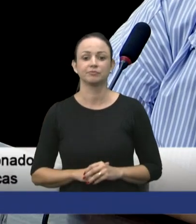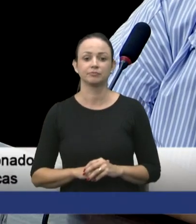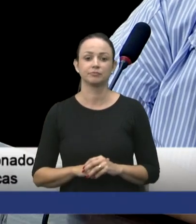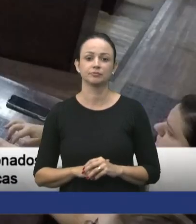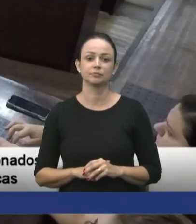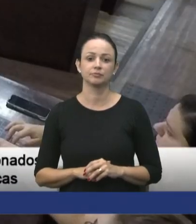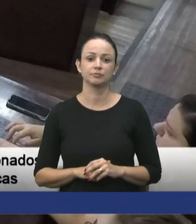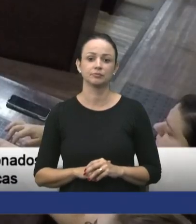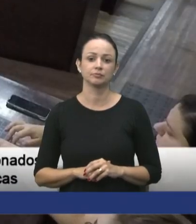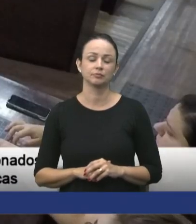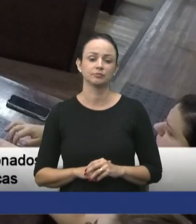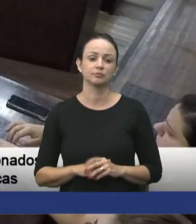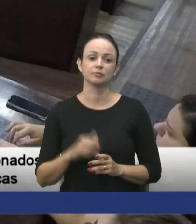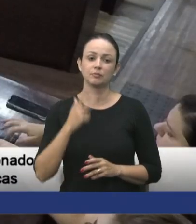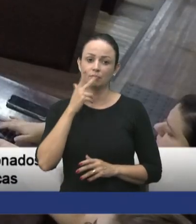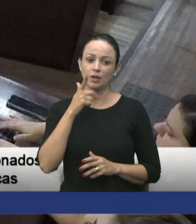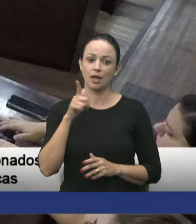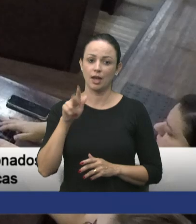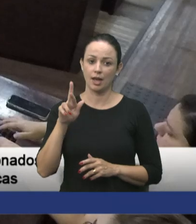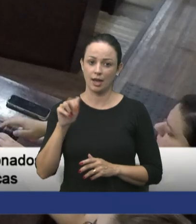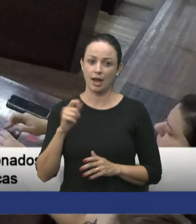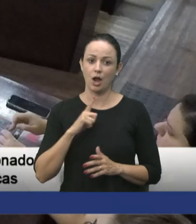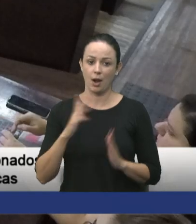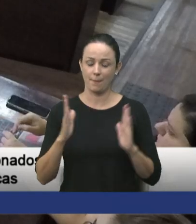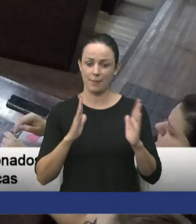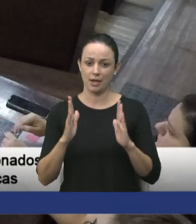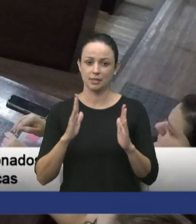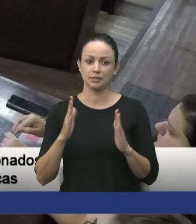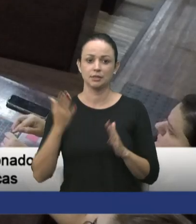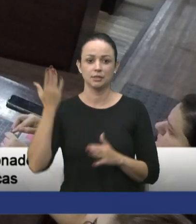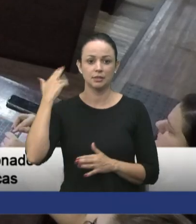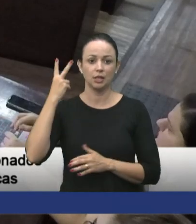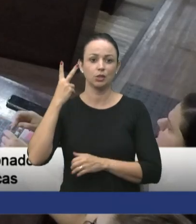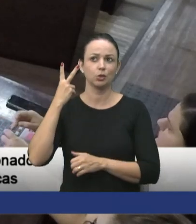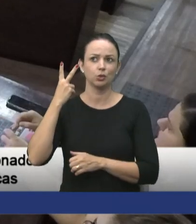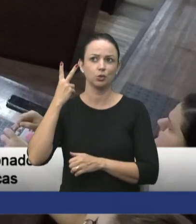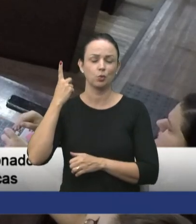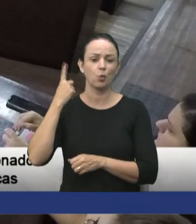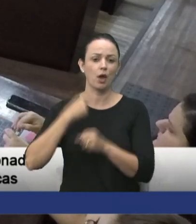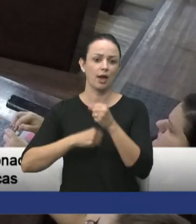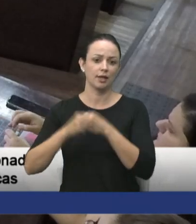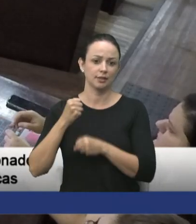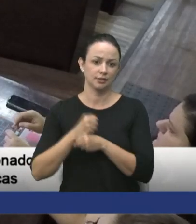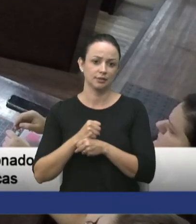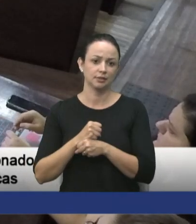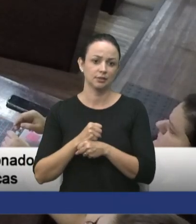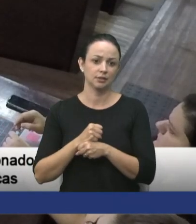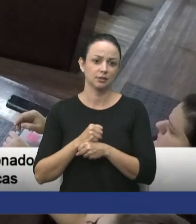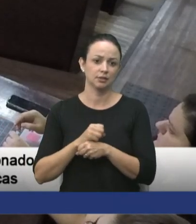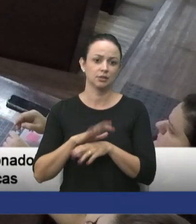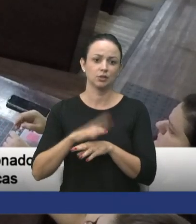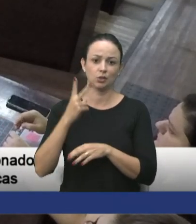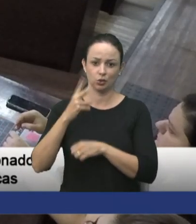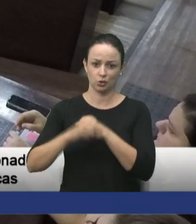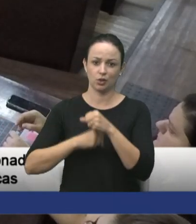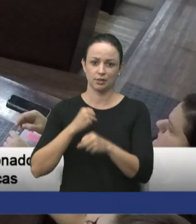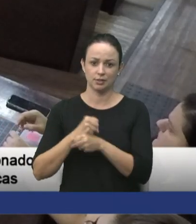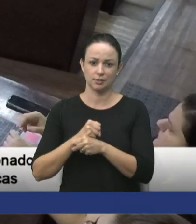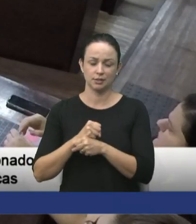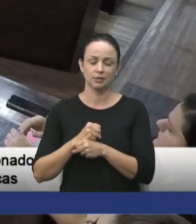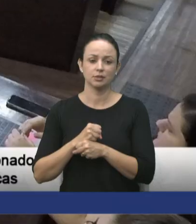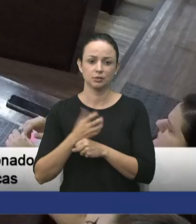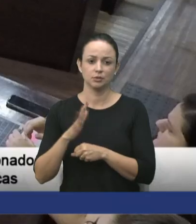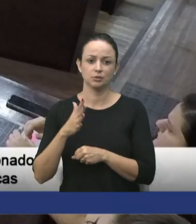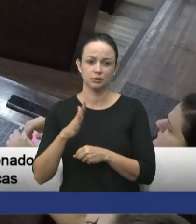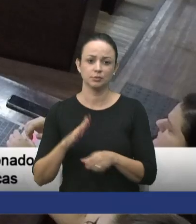acho, Gra, que agora está com esse prazo, porque até uns 2 anos, 1 ano atrás, estava dando uns 2 anos para chegar.